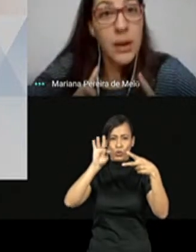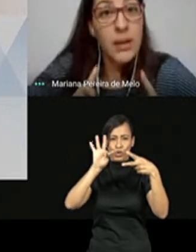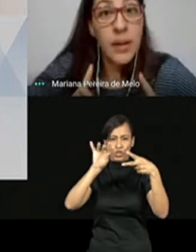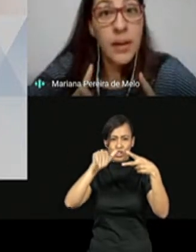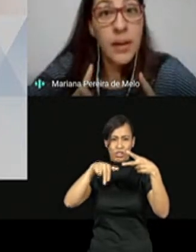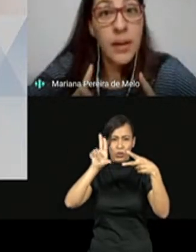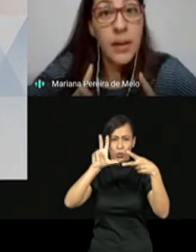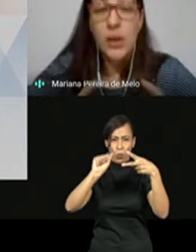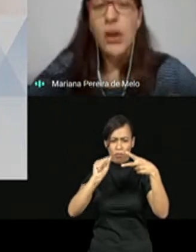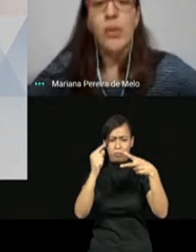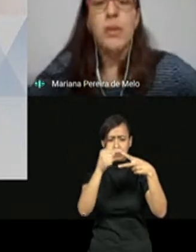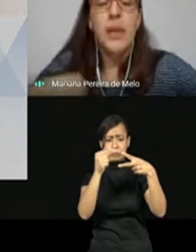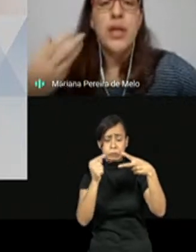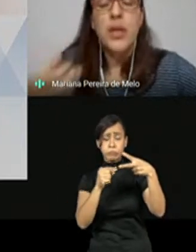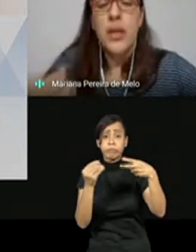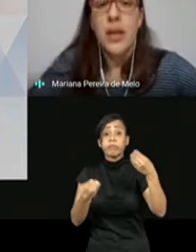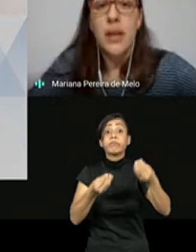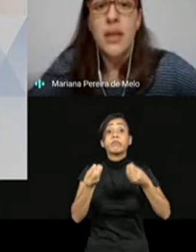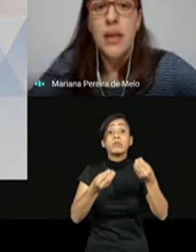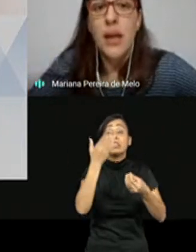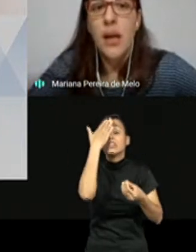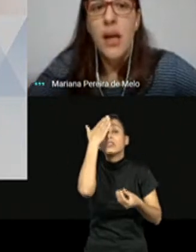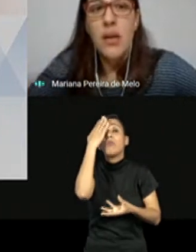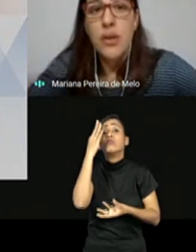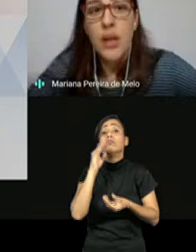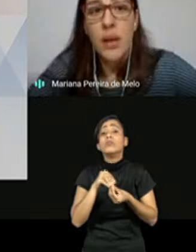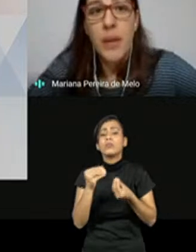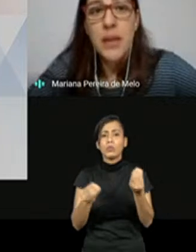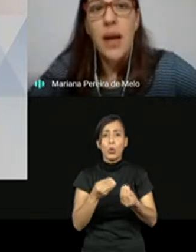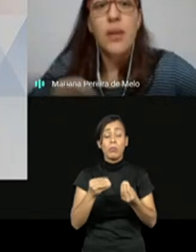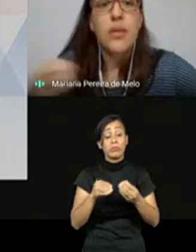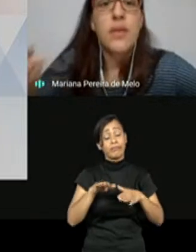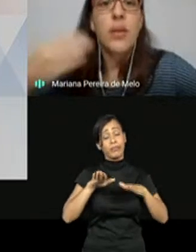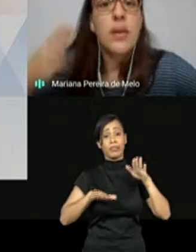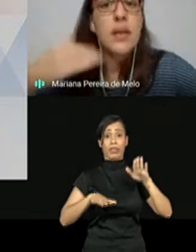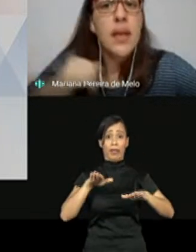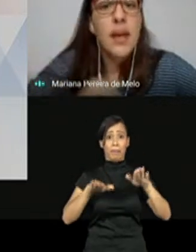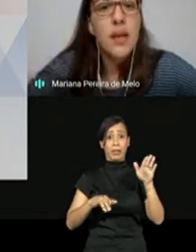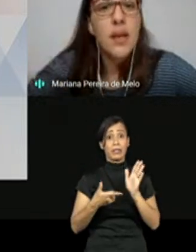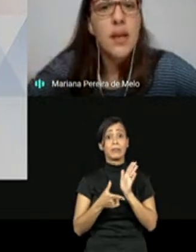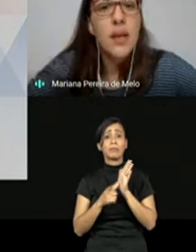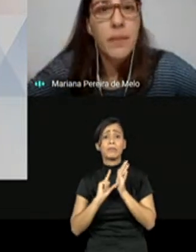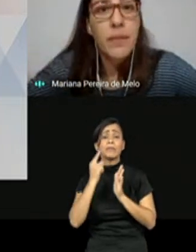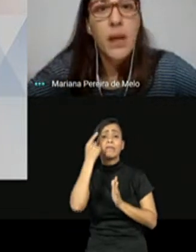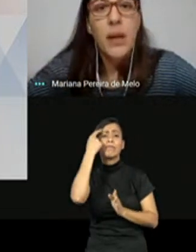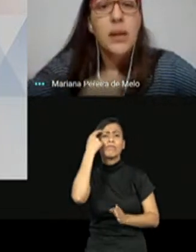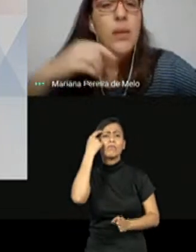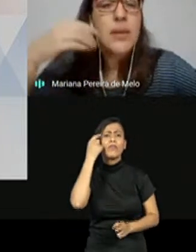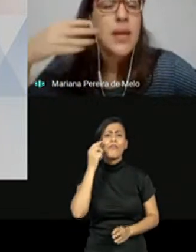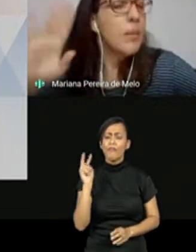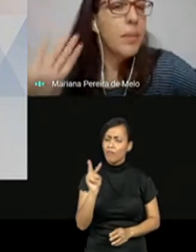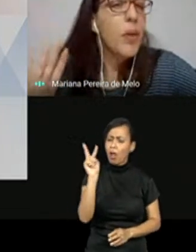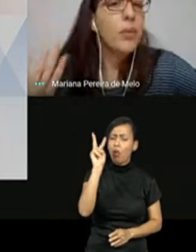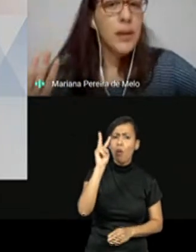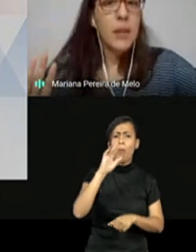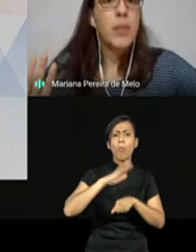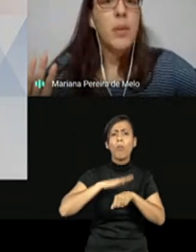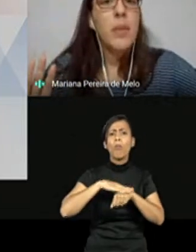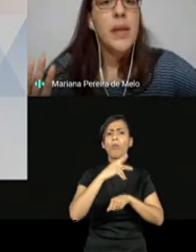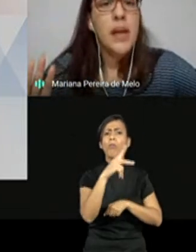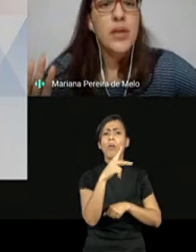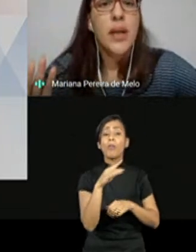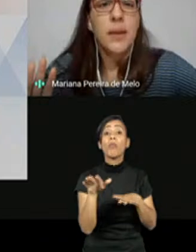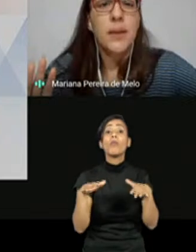contínua? Depende. Para a gente caracterizar, a gente tem que pensar nos valores que ela assume. Então, sem contar